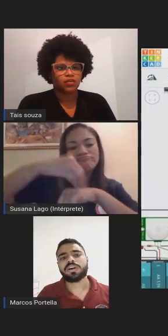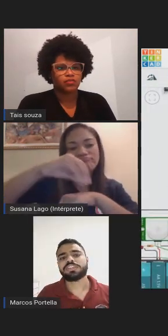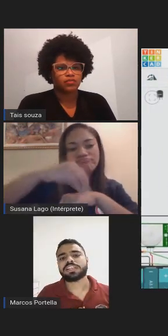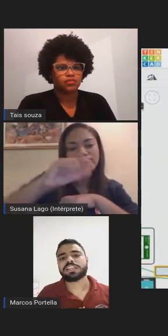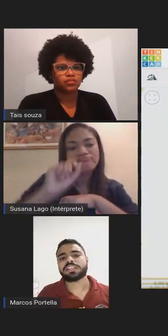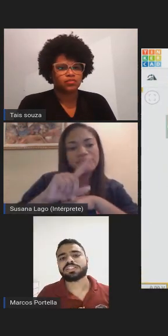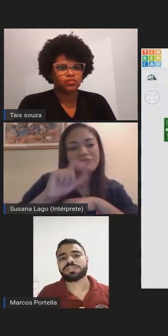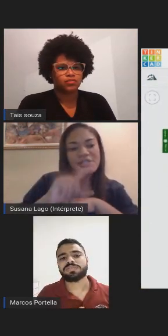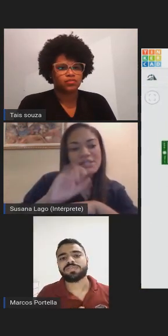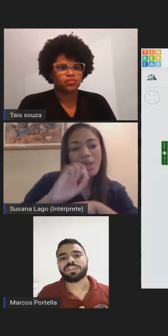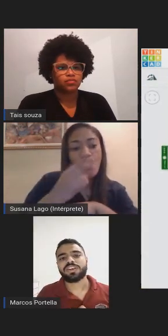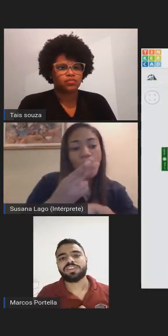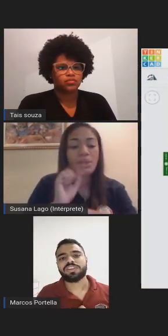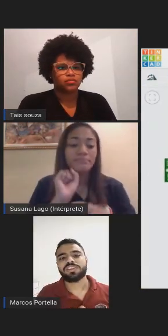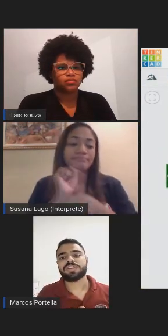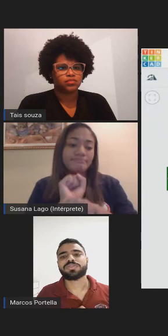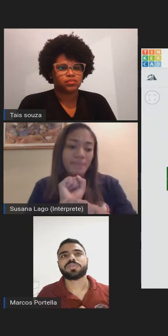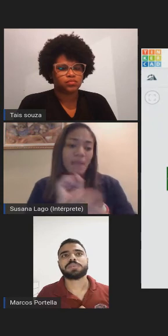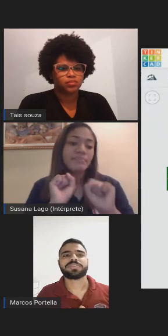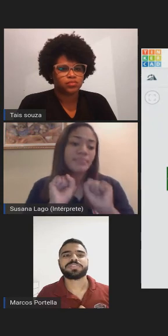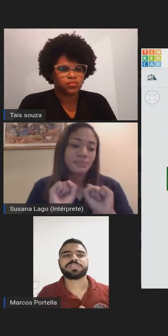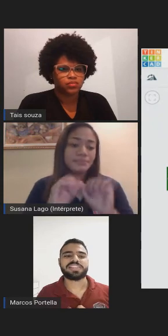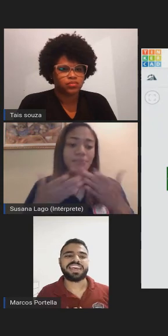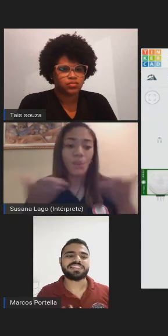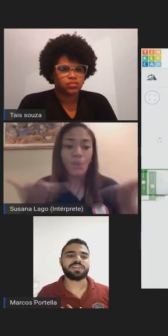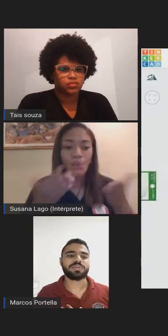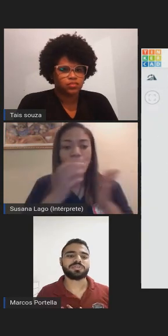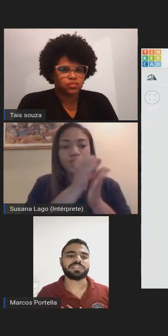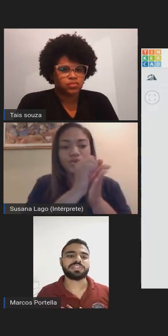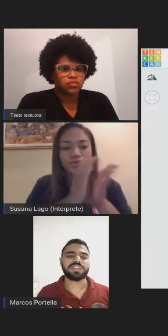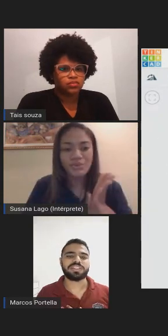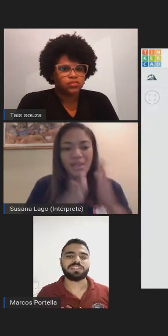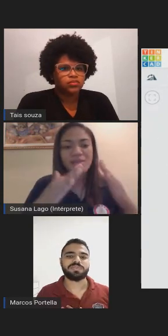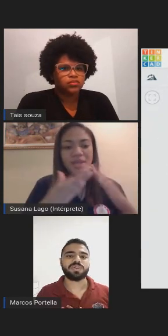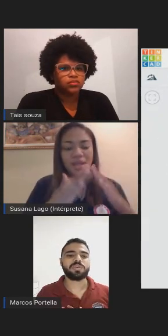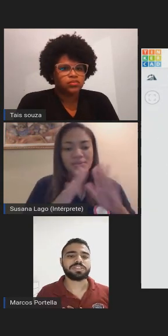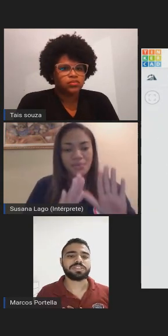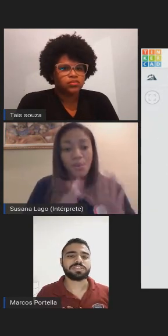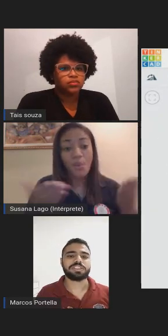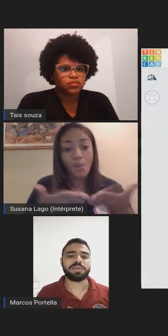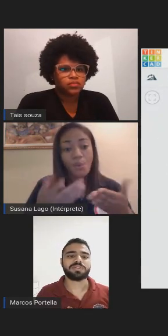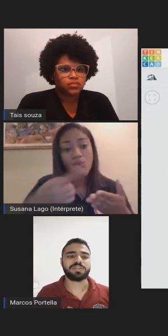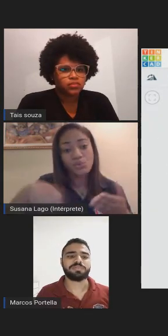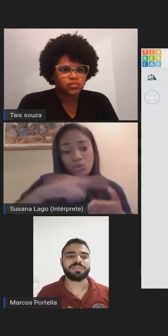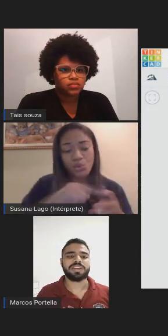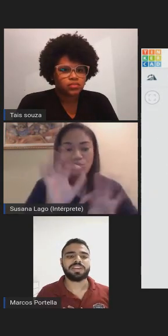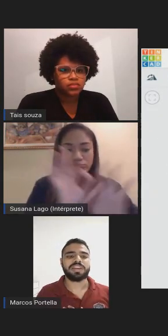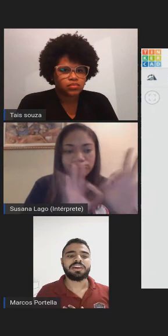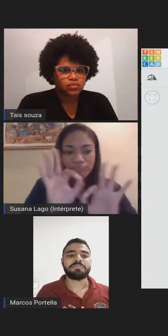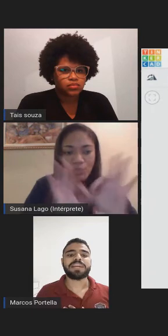assim, qual é o dever de casa de hoje? Nós construímos esse circuitozinho aqui com um sensor de